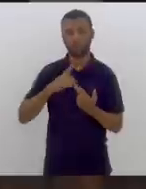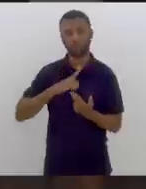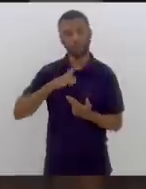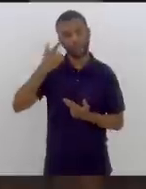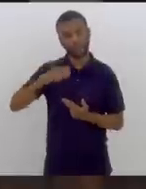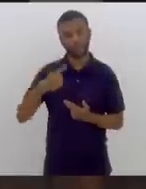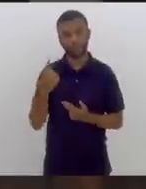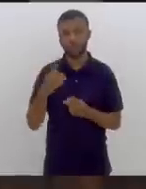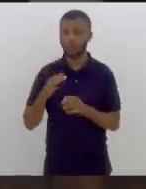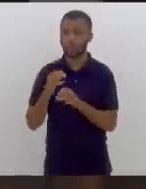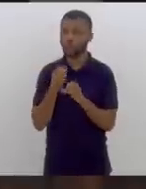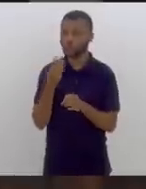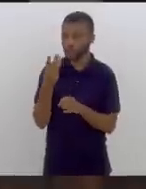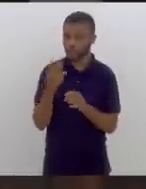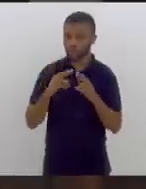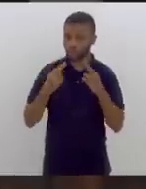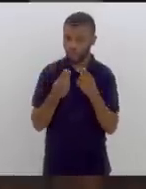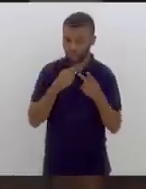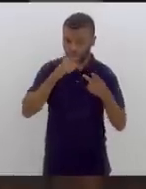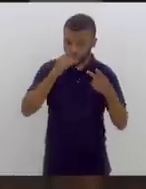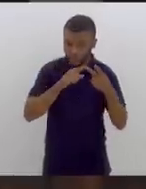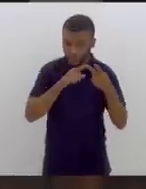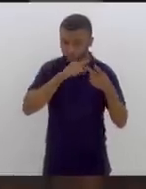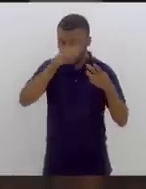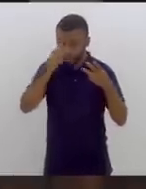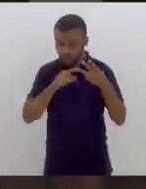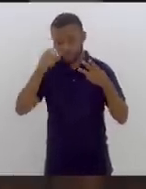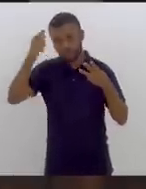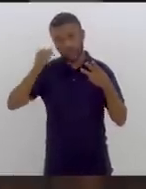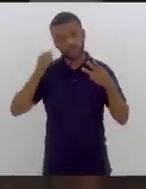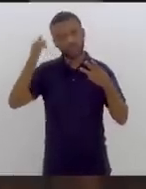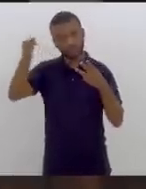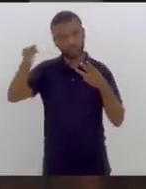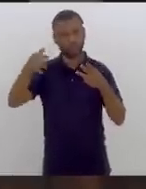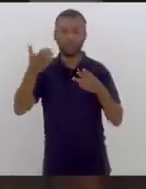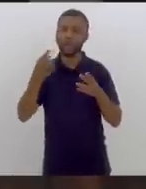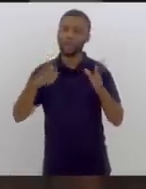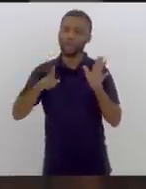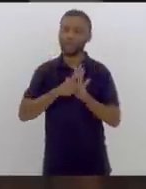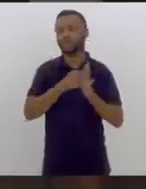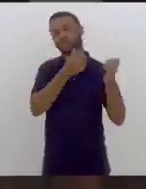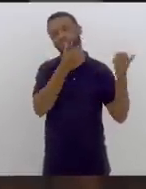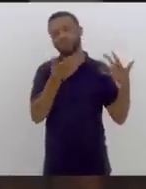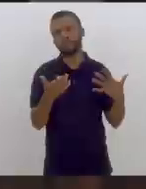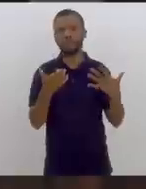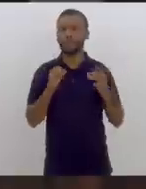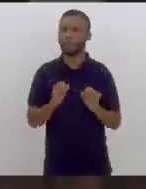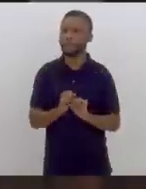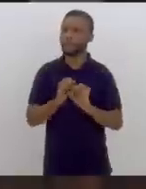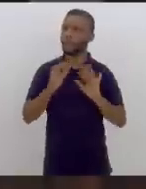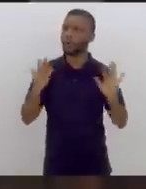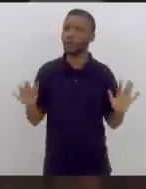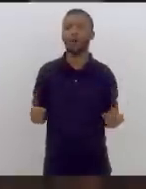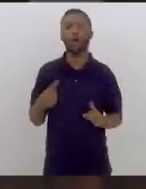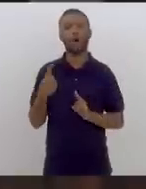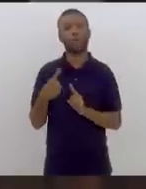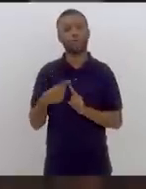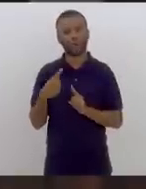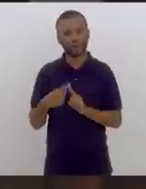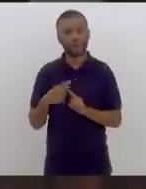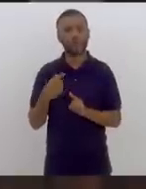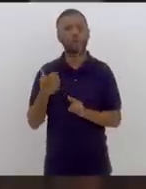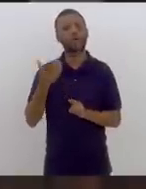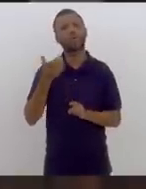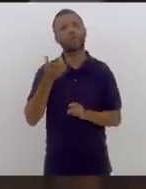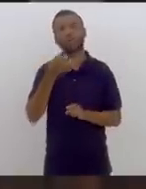mais uma que são três só foram Essa é a segunda eu vou estar perguntando ao senhor gostaria que o senhor esclarecesse para gente porque o que eu vou